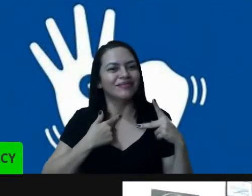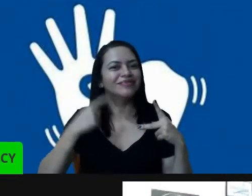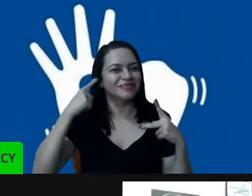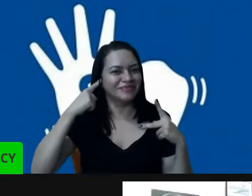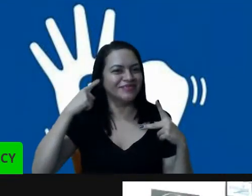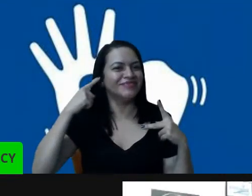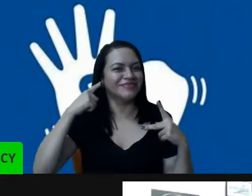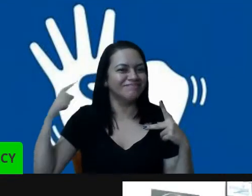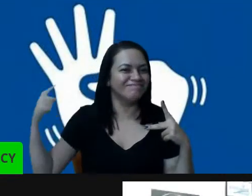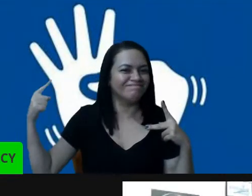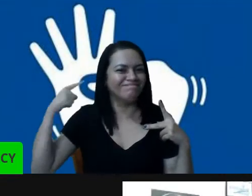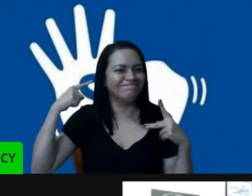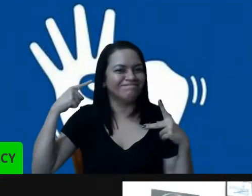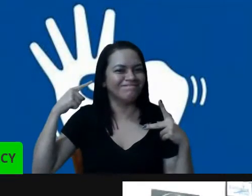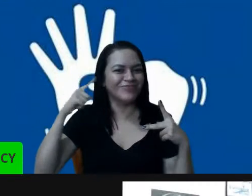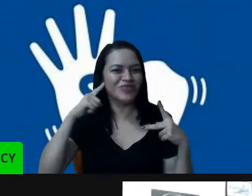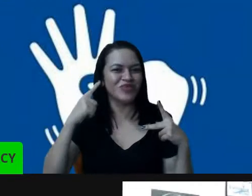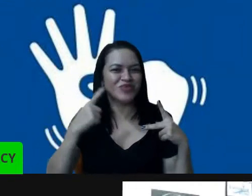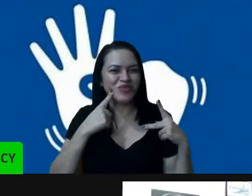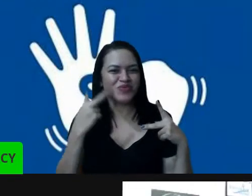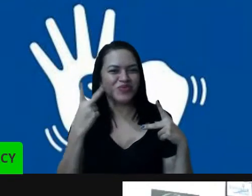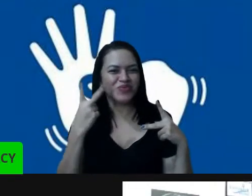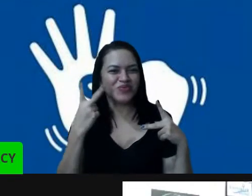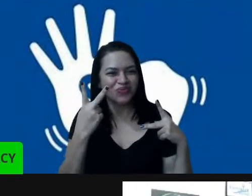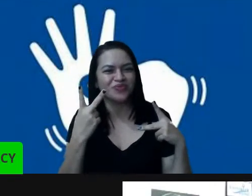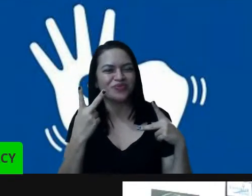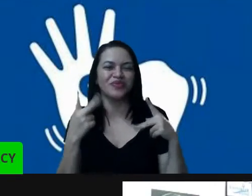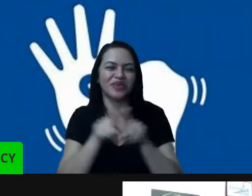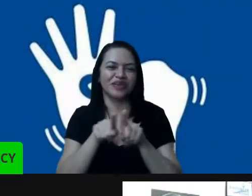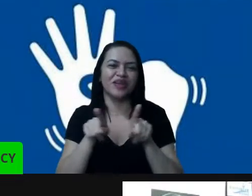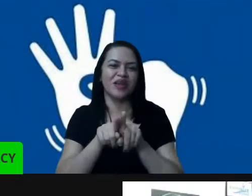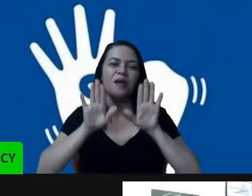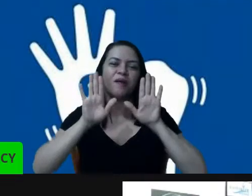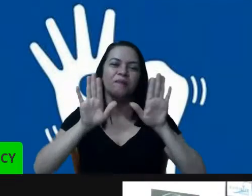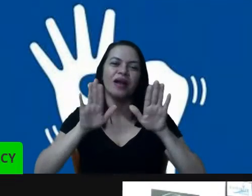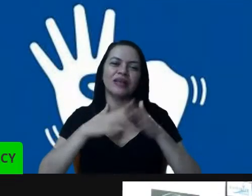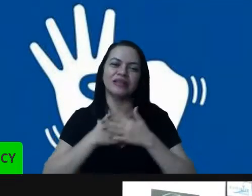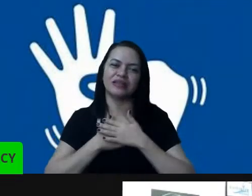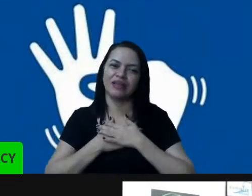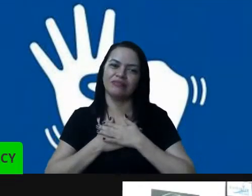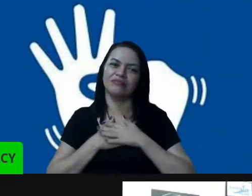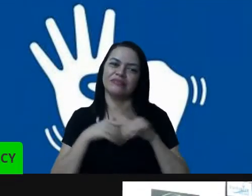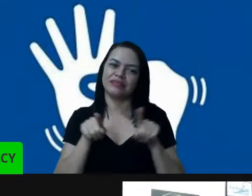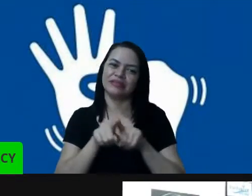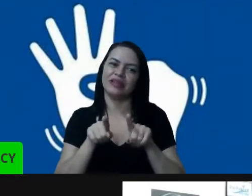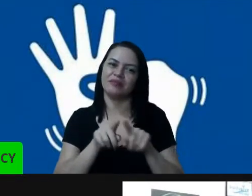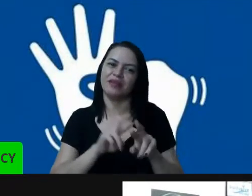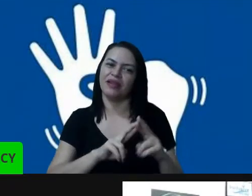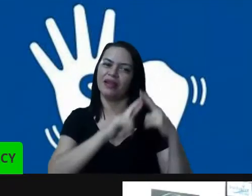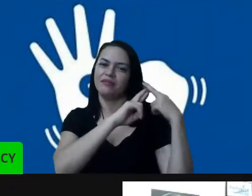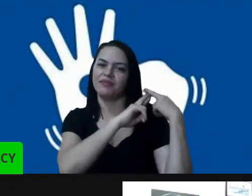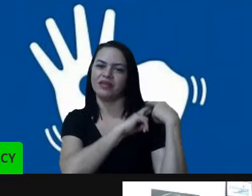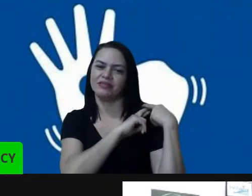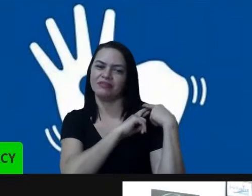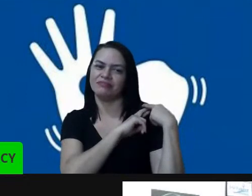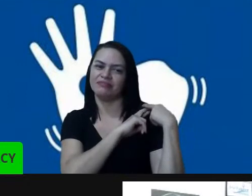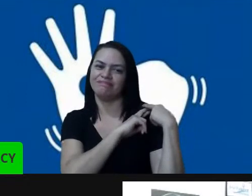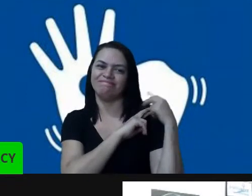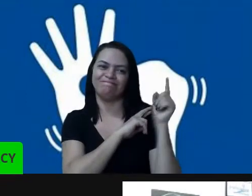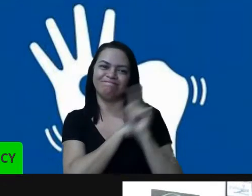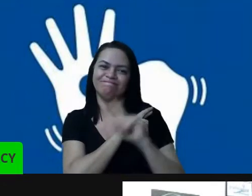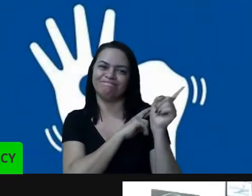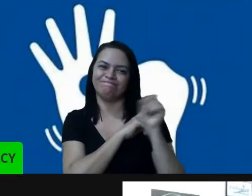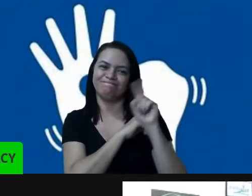uma vez logo. Mas eu acabo caindo em responsabilidade também de não querer aprender mais.